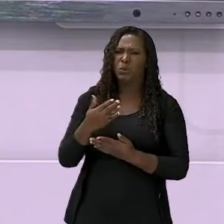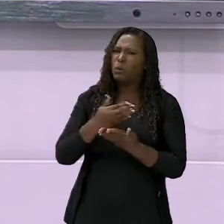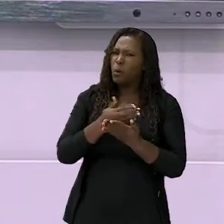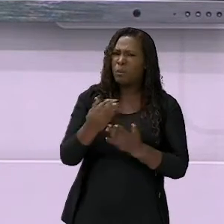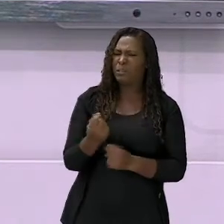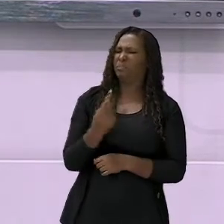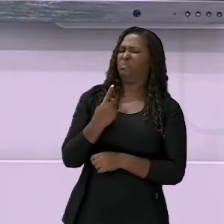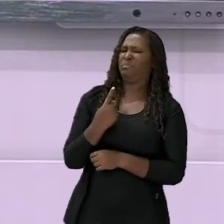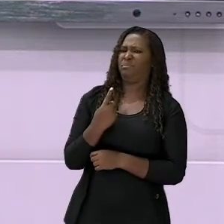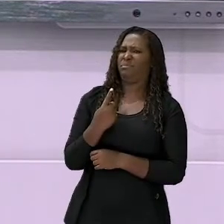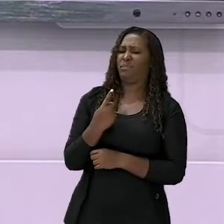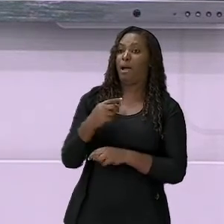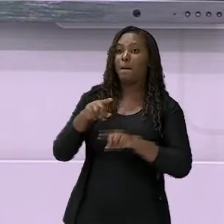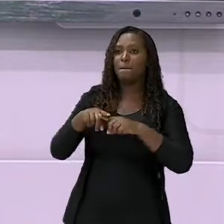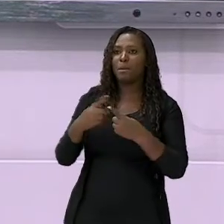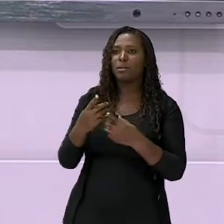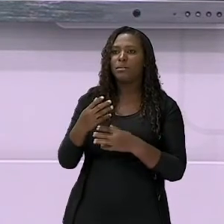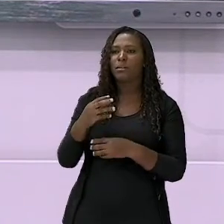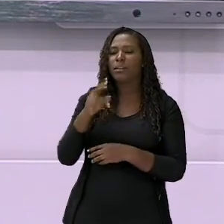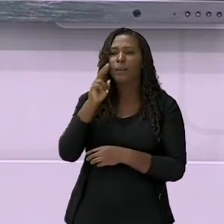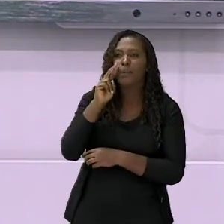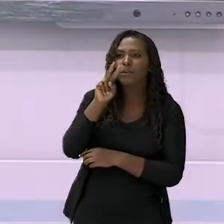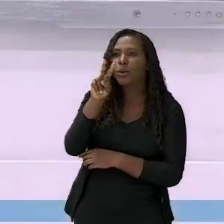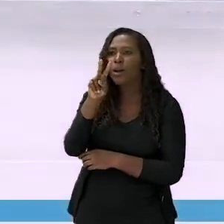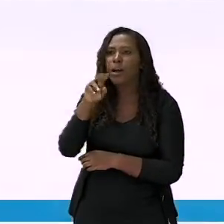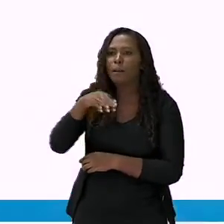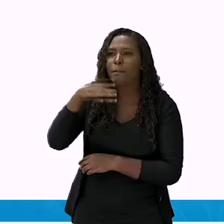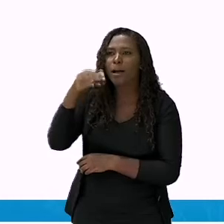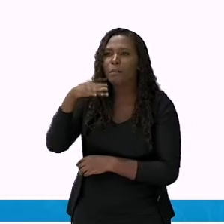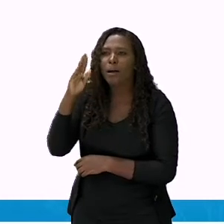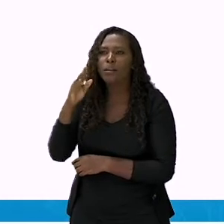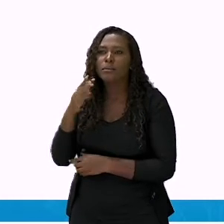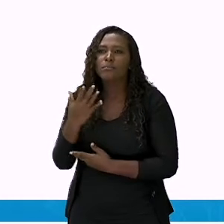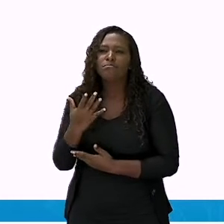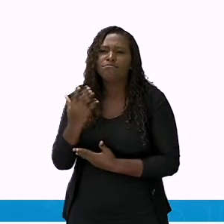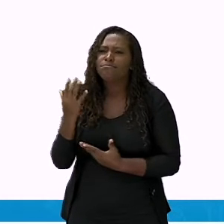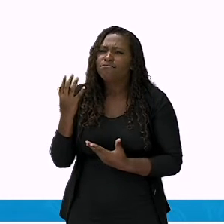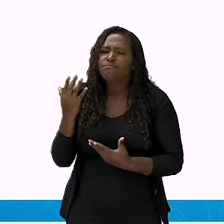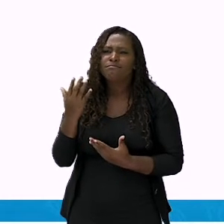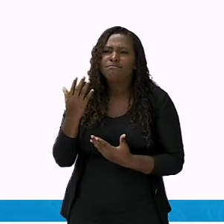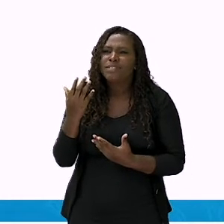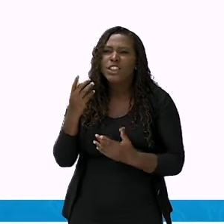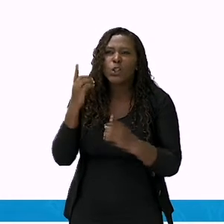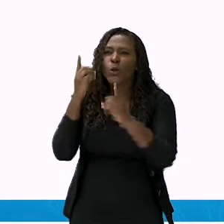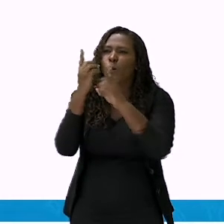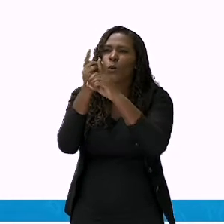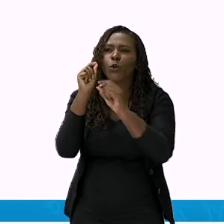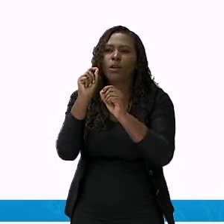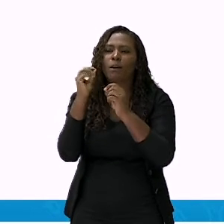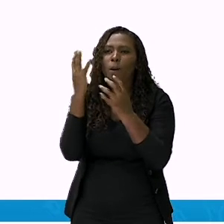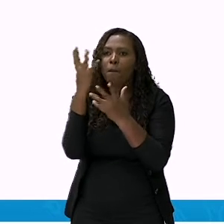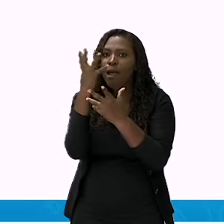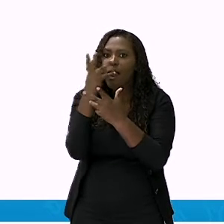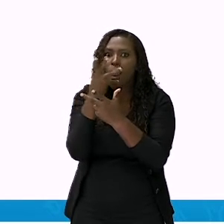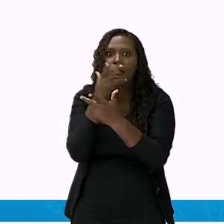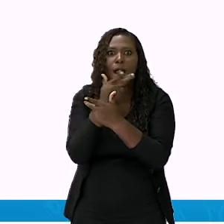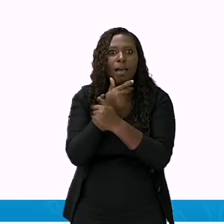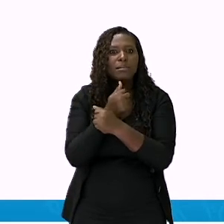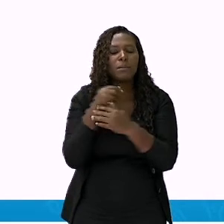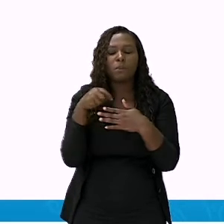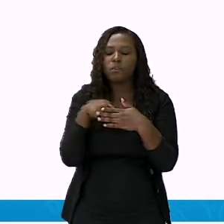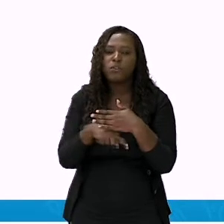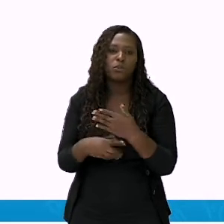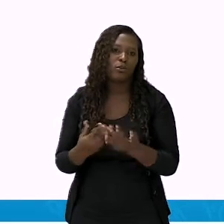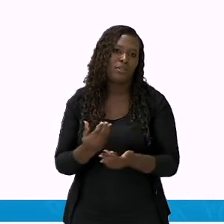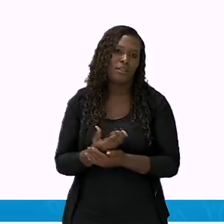Kandinsky, que viveu entre 1866 e 1944, foi um artista russo de destaque no início